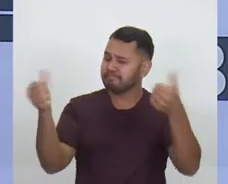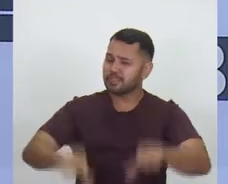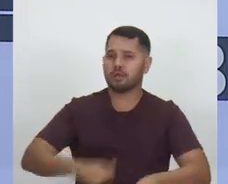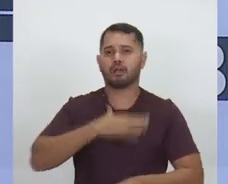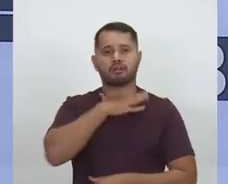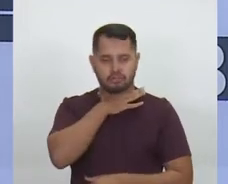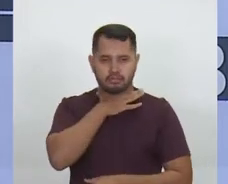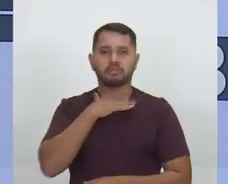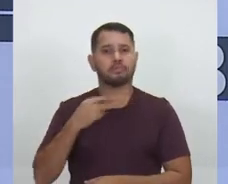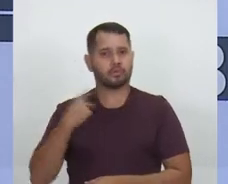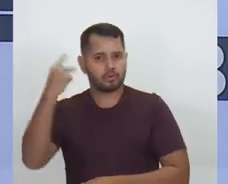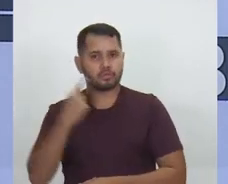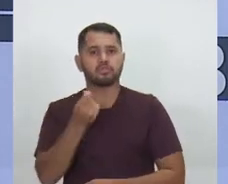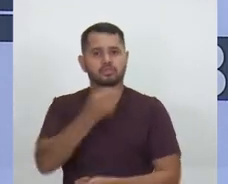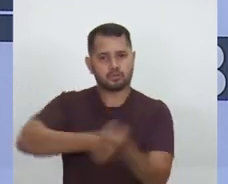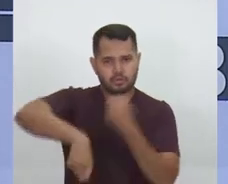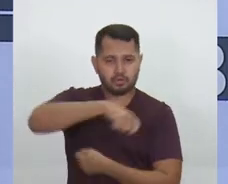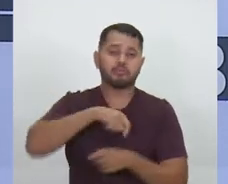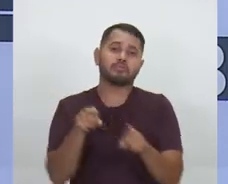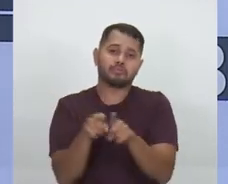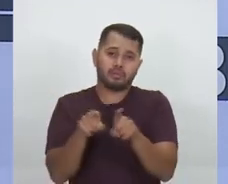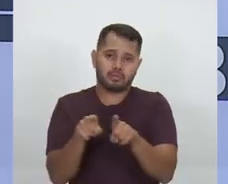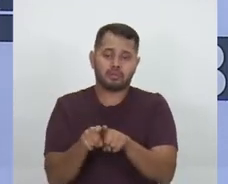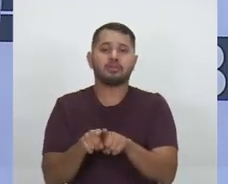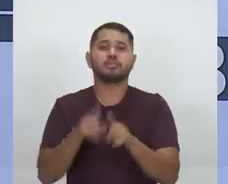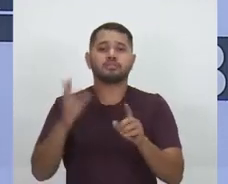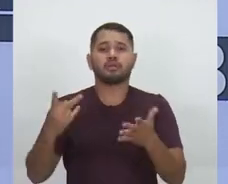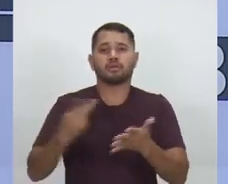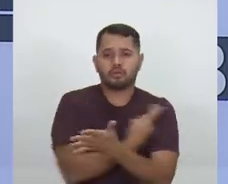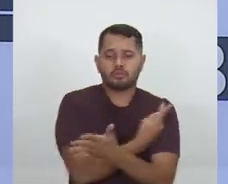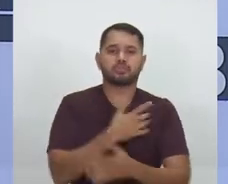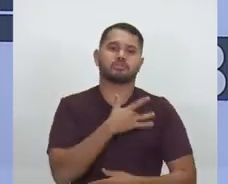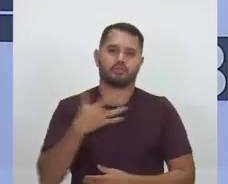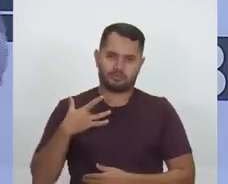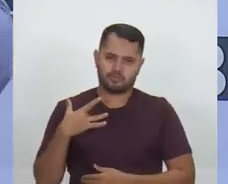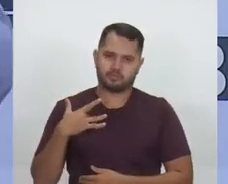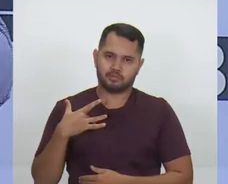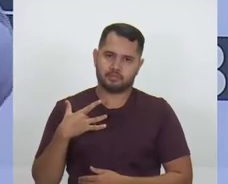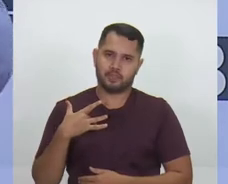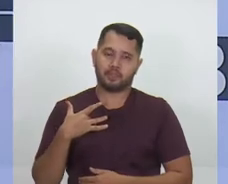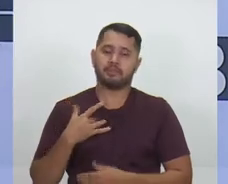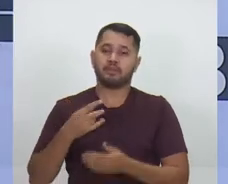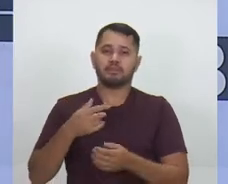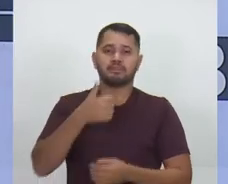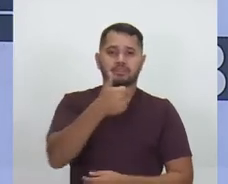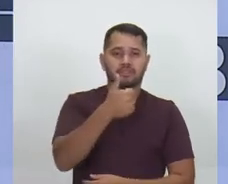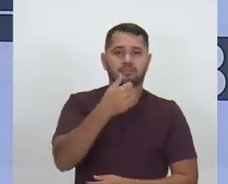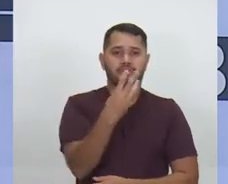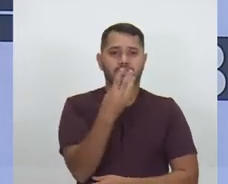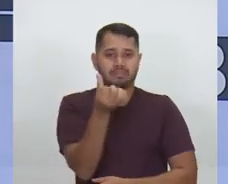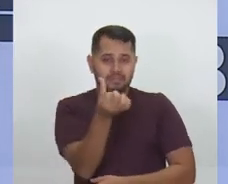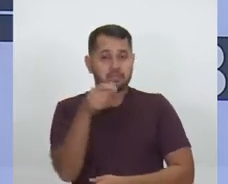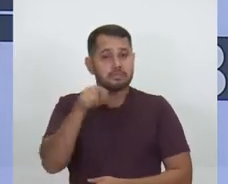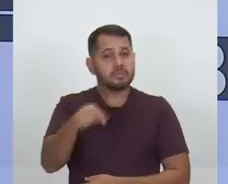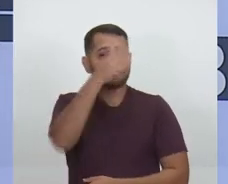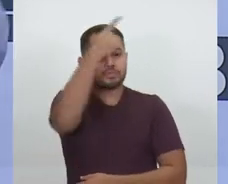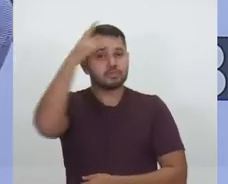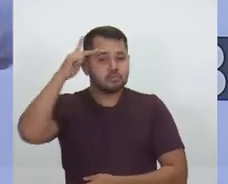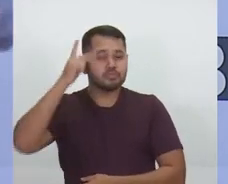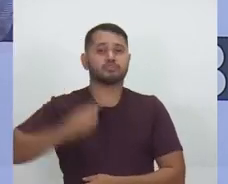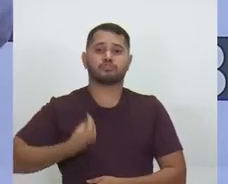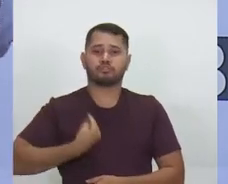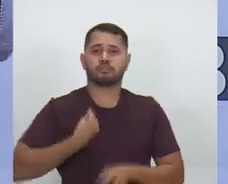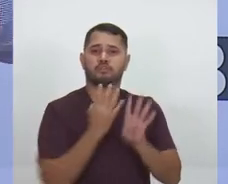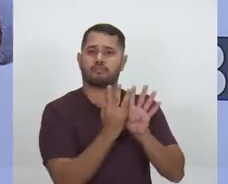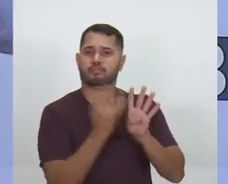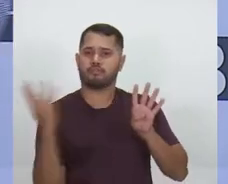política econômica e também na questão da saúde 136 mil pessoas estavam